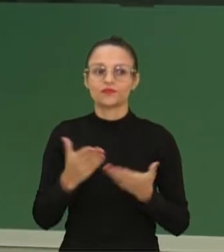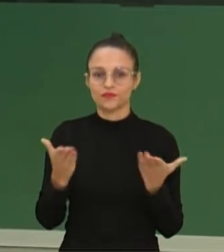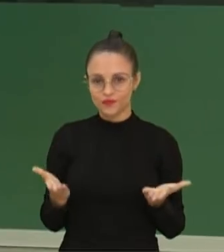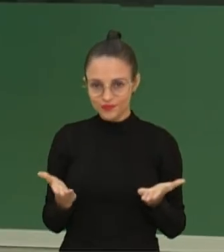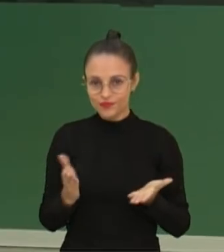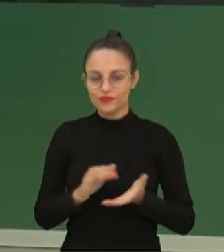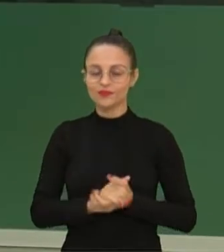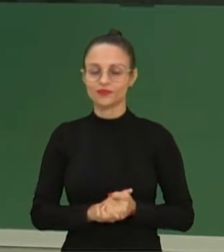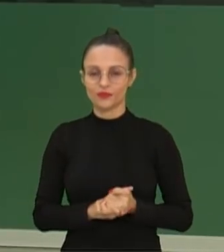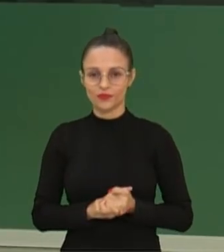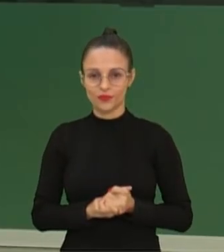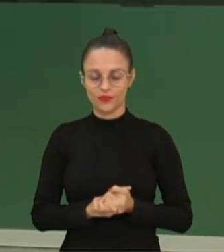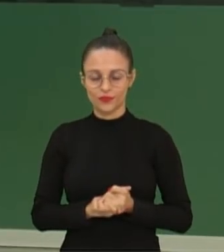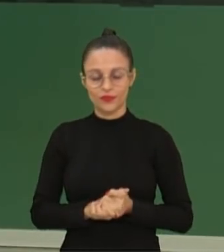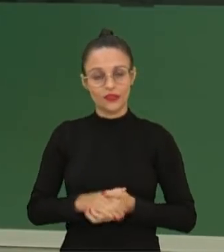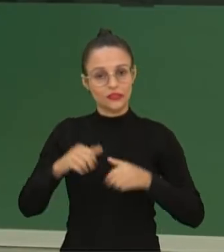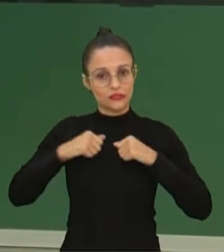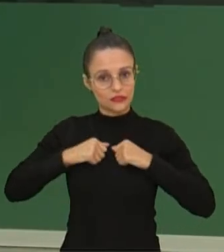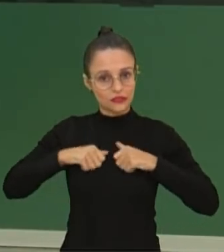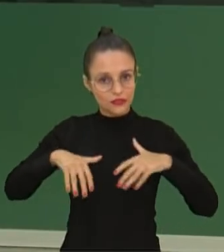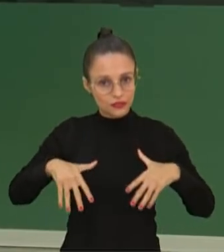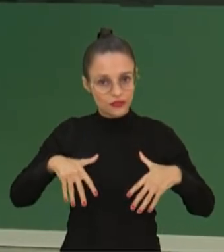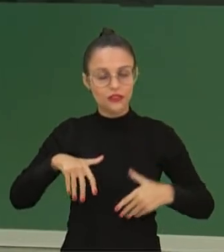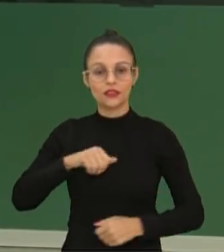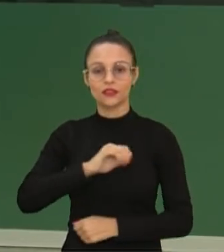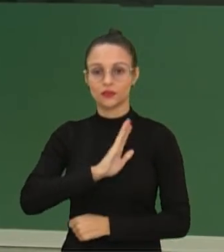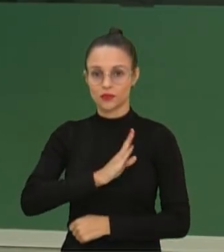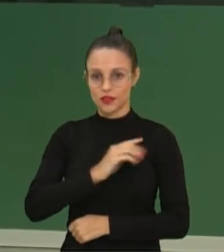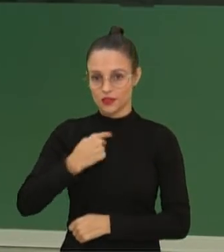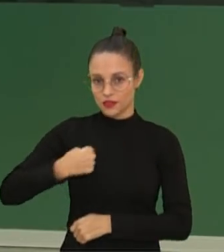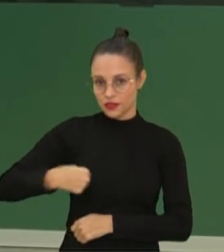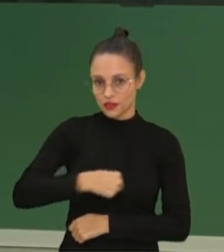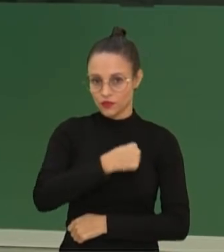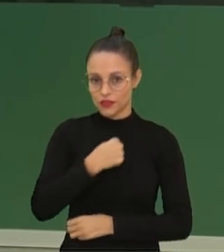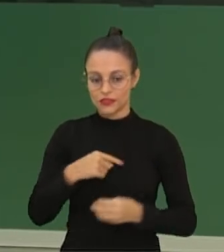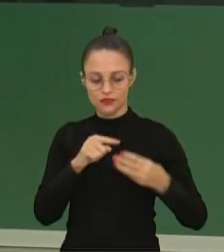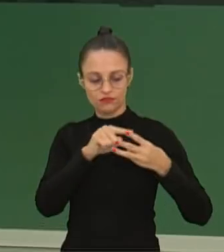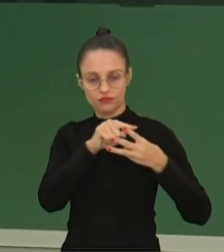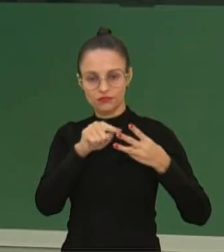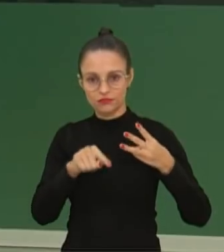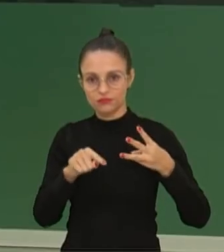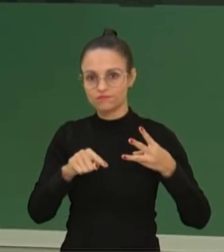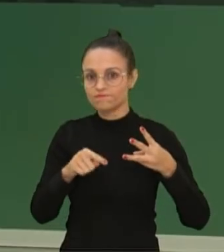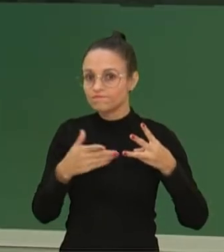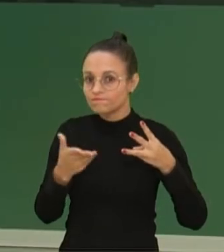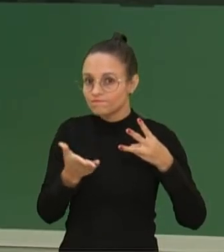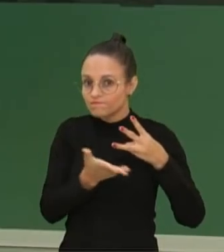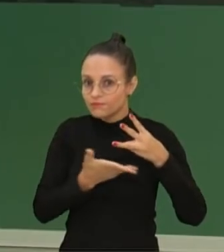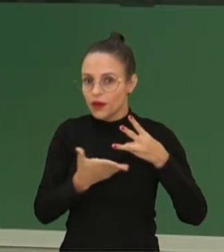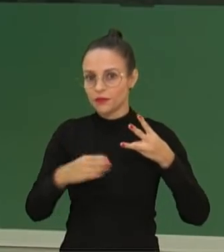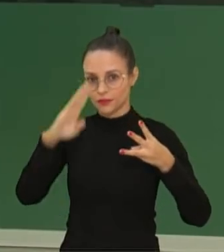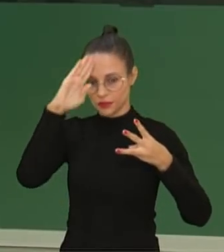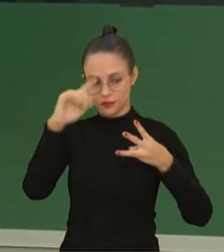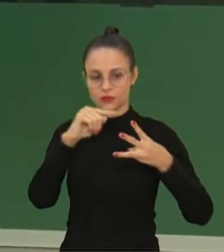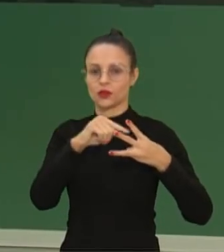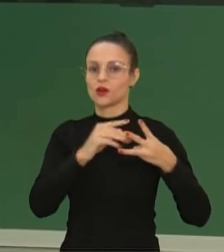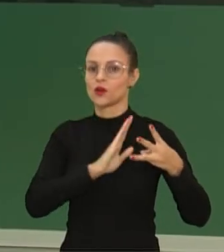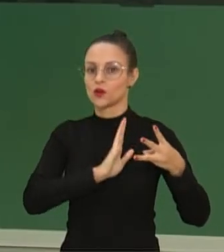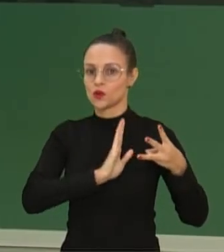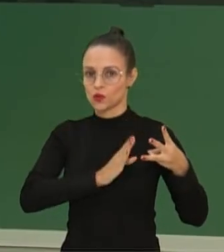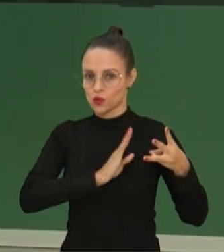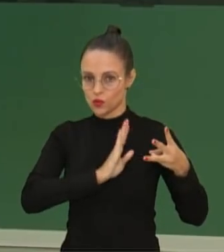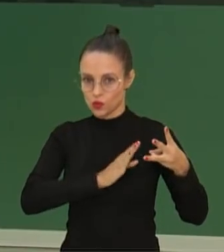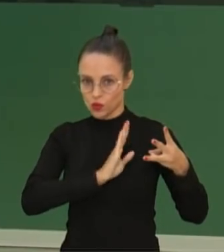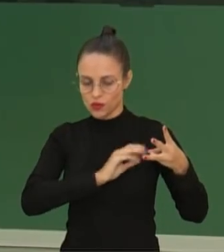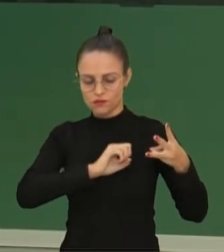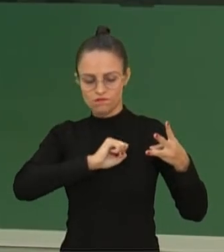Então, o sistema cardiovascular é composto por 3 elementos básicos, tá? Coração, que funciona